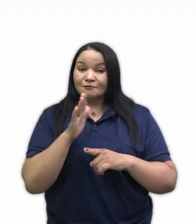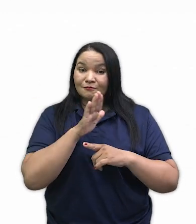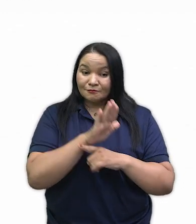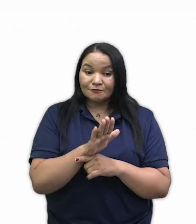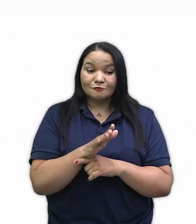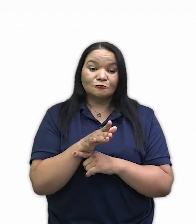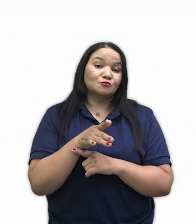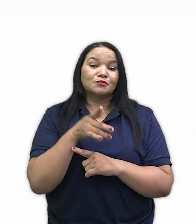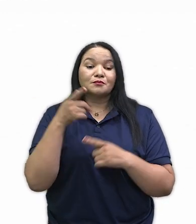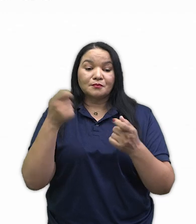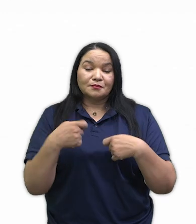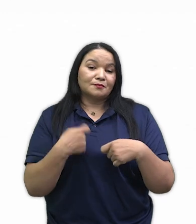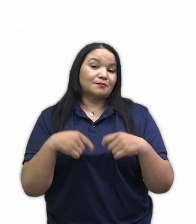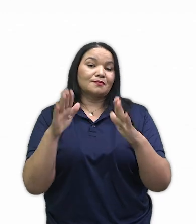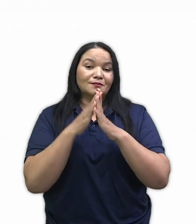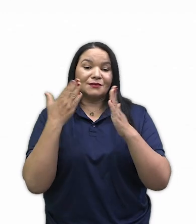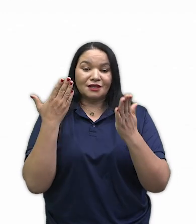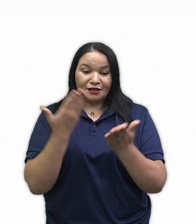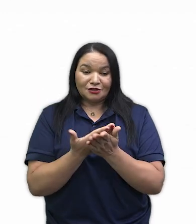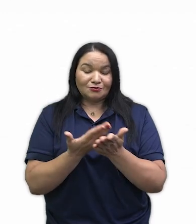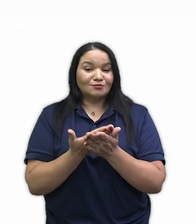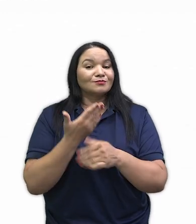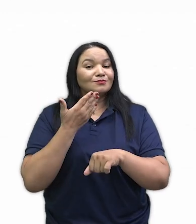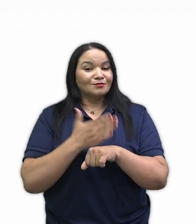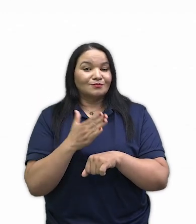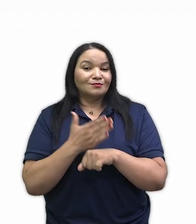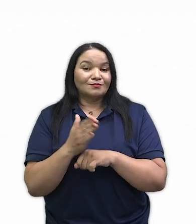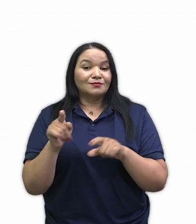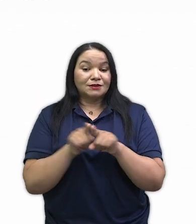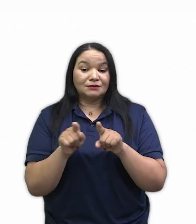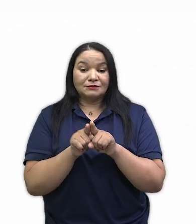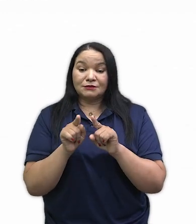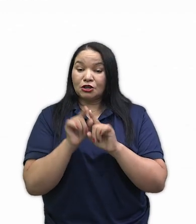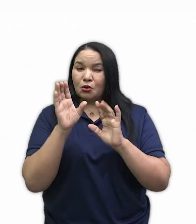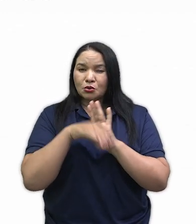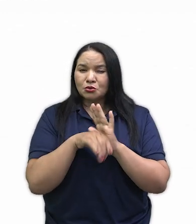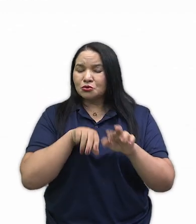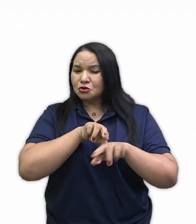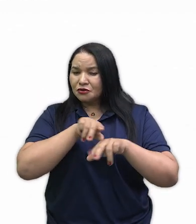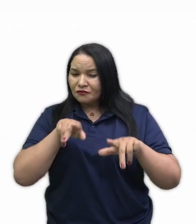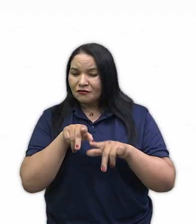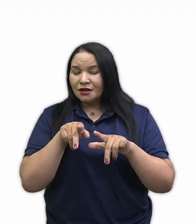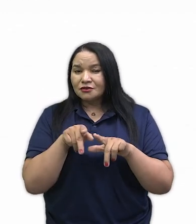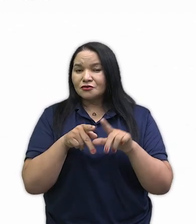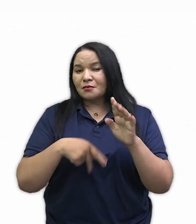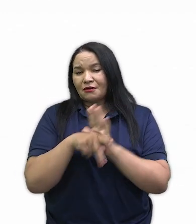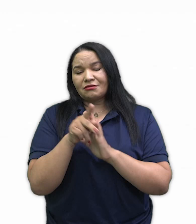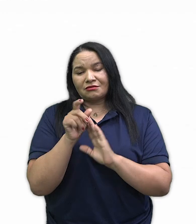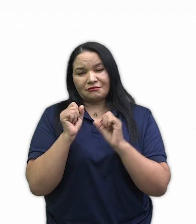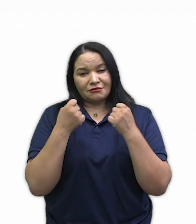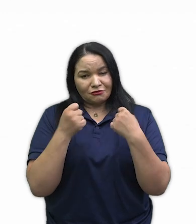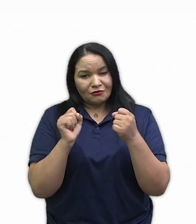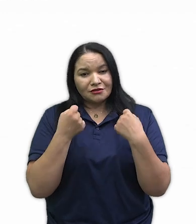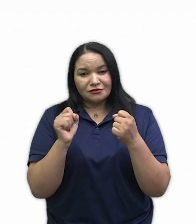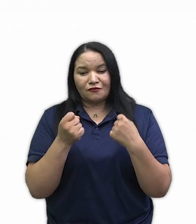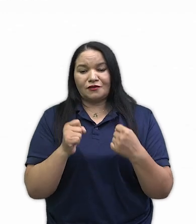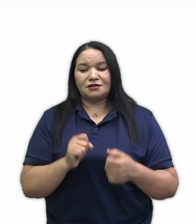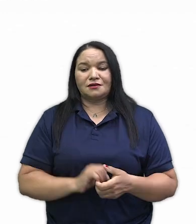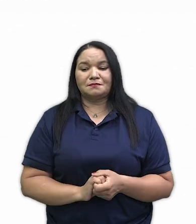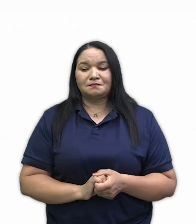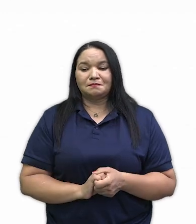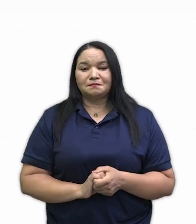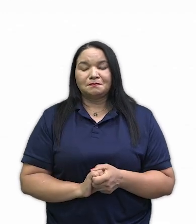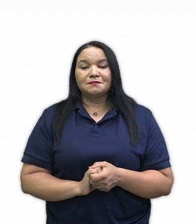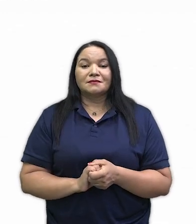forma obrigatória nos conteúdos programáticos da educação física. Então, agora sim, agora